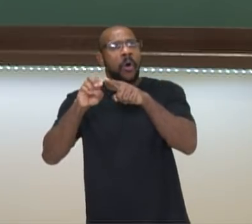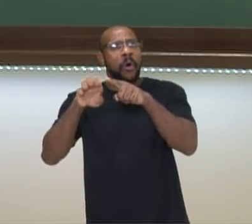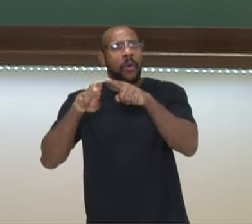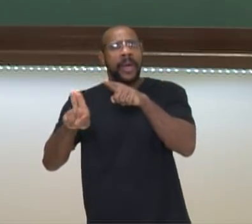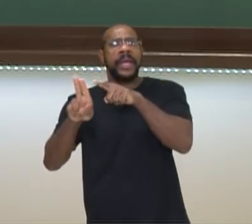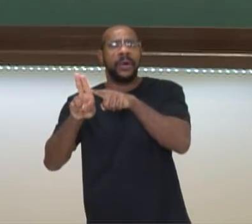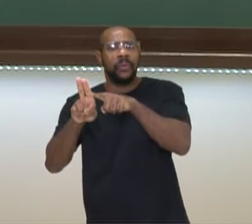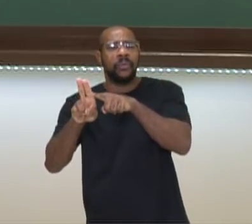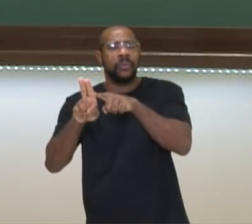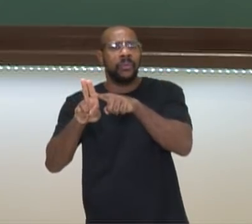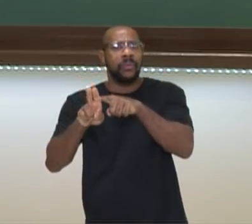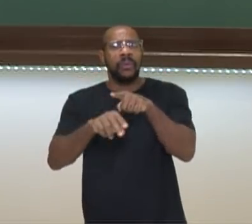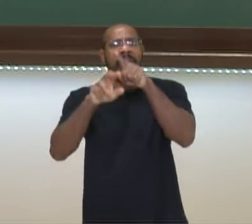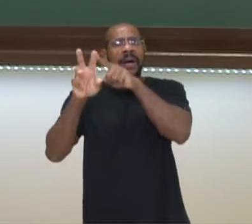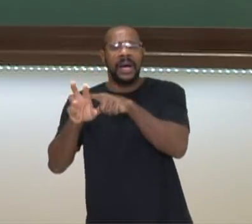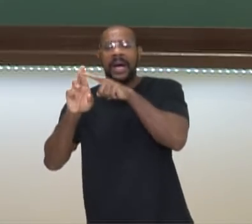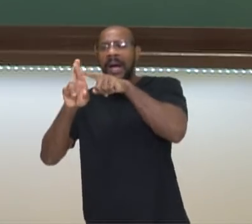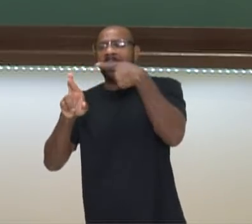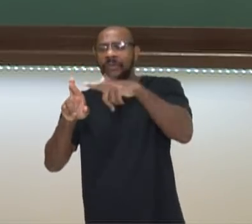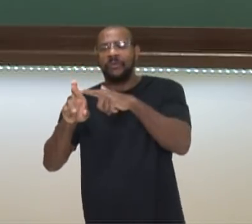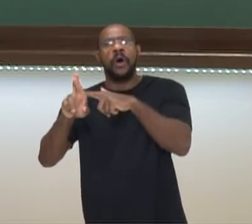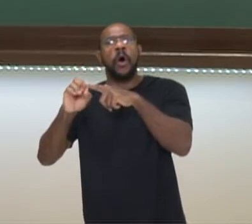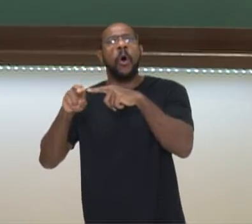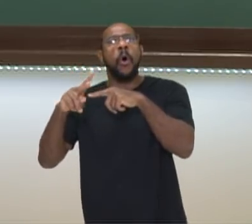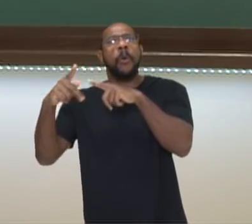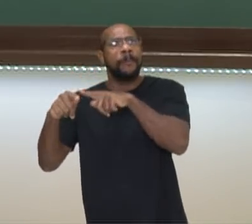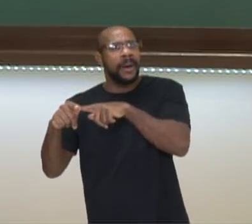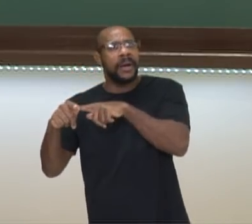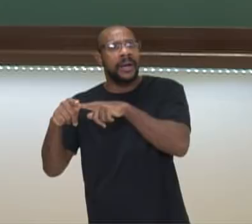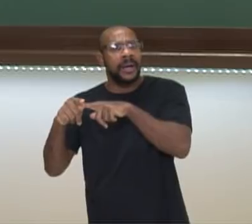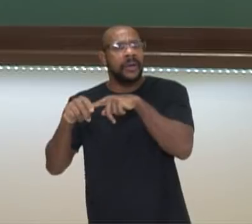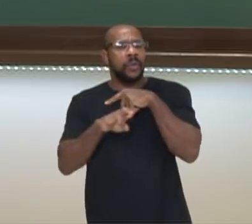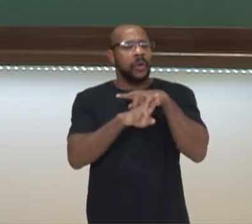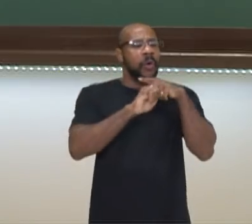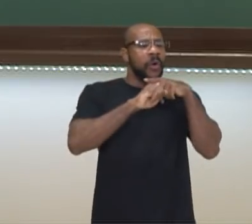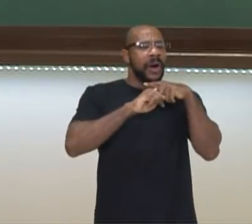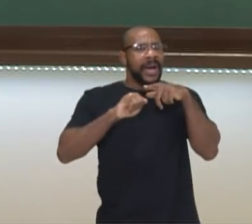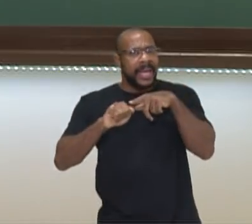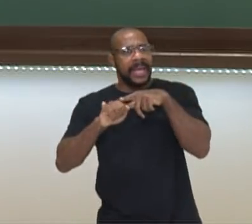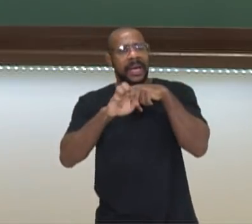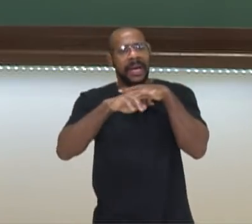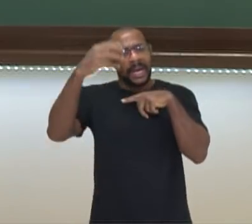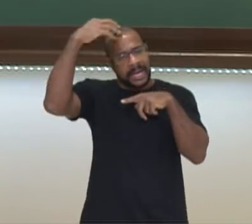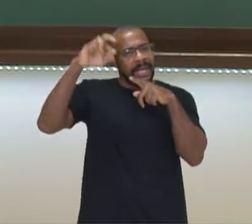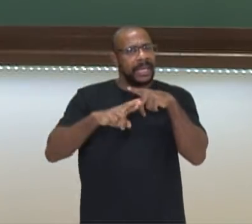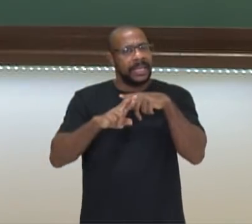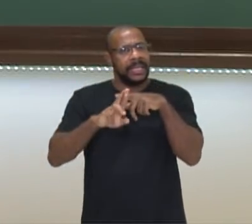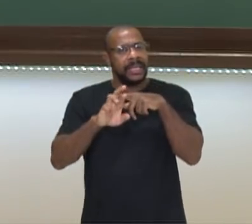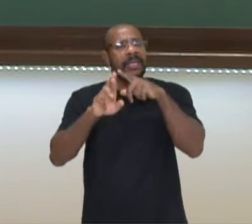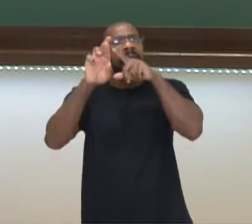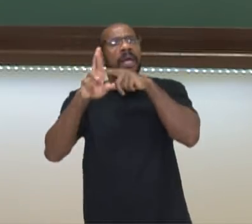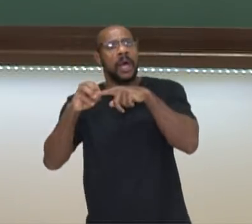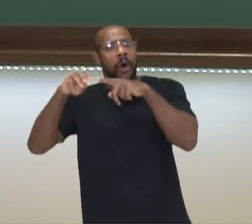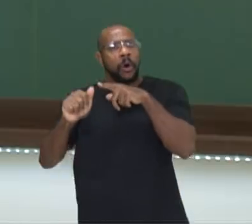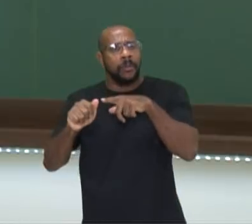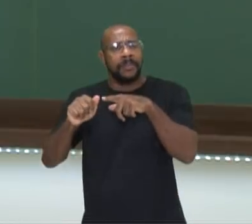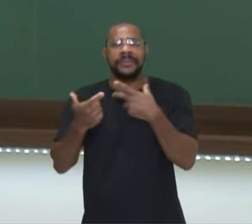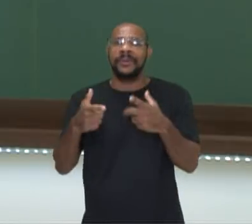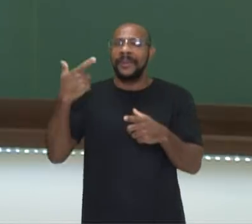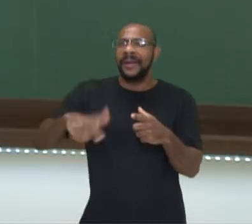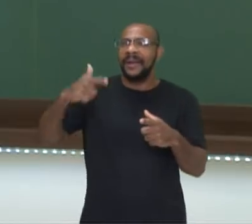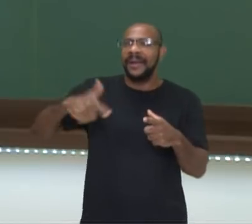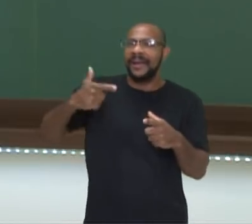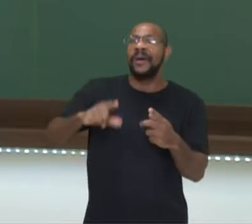de linguagem chamada aliteração, a repetição constante do R. Boa? Muito bem.